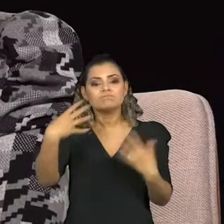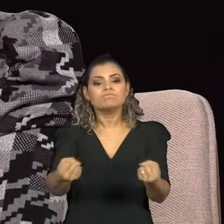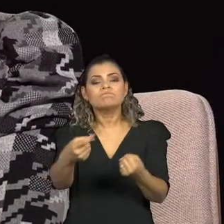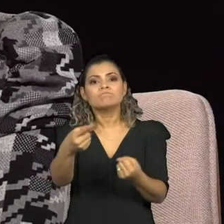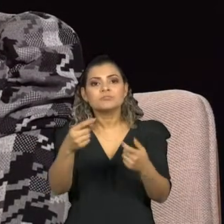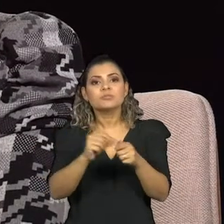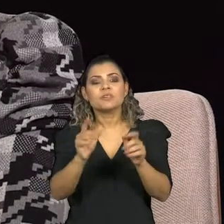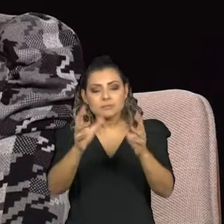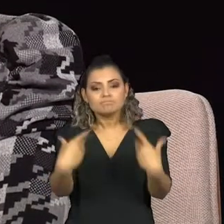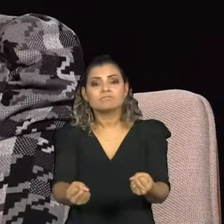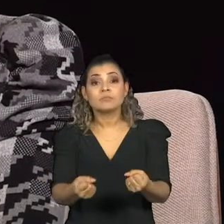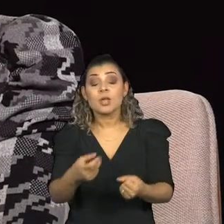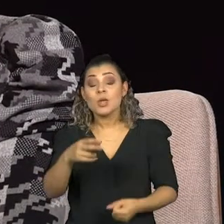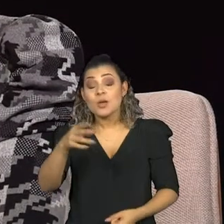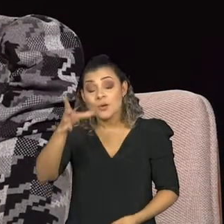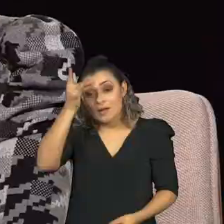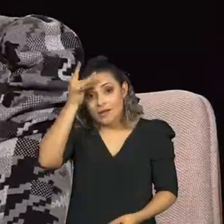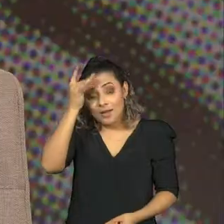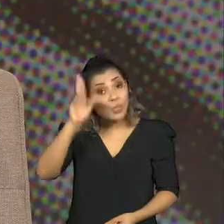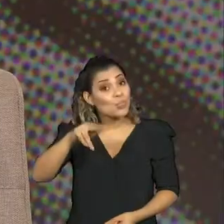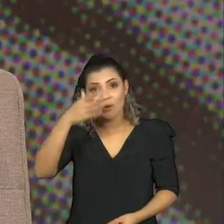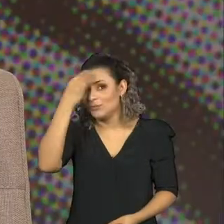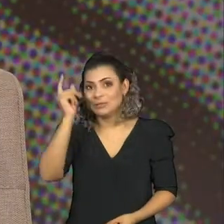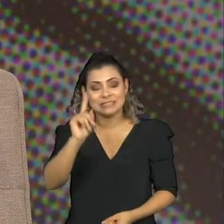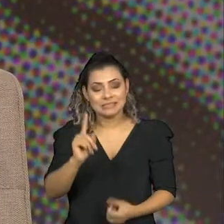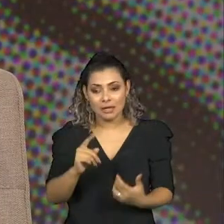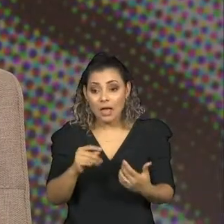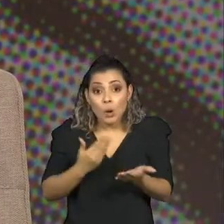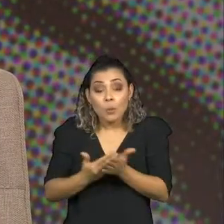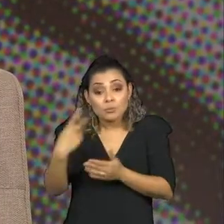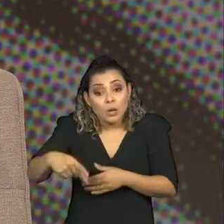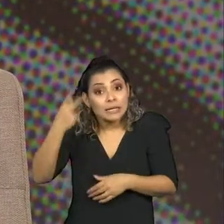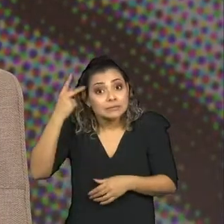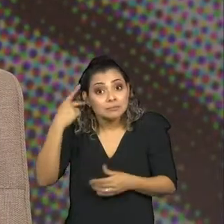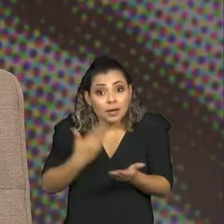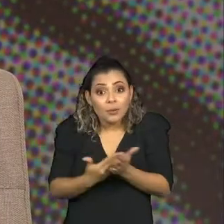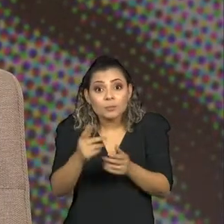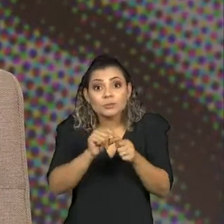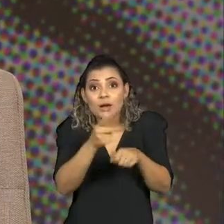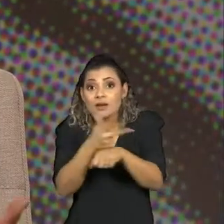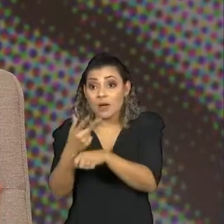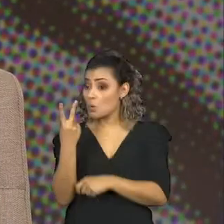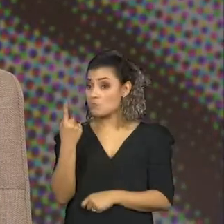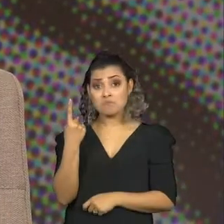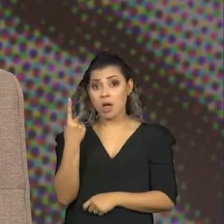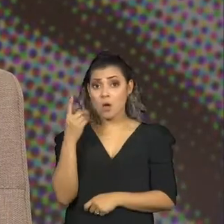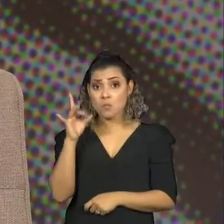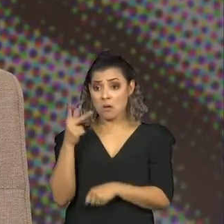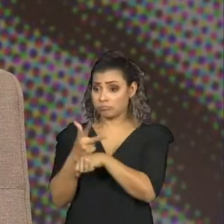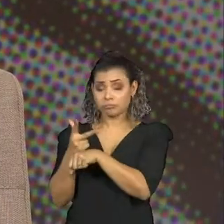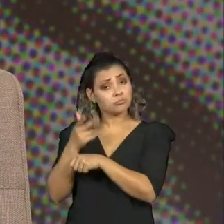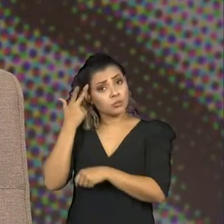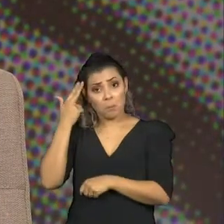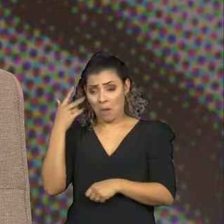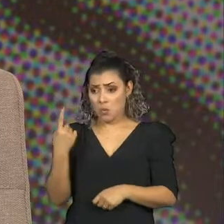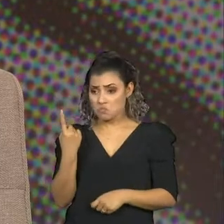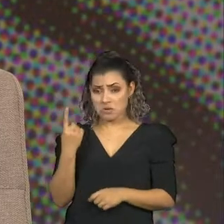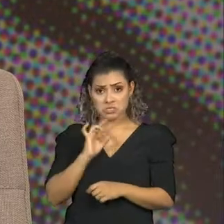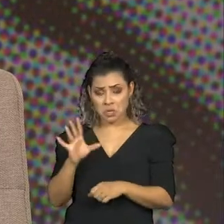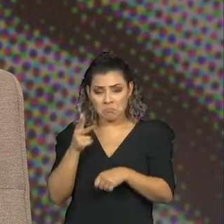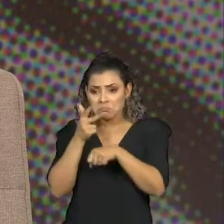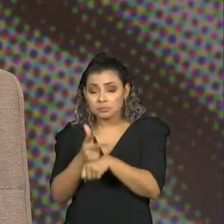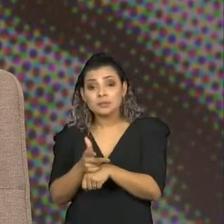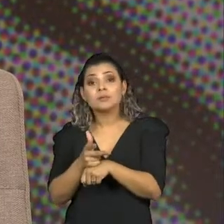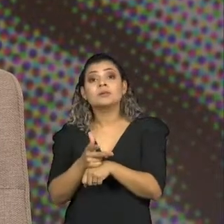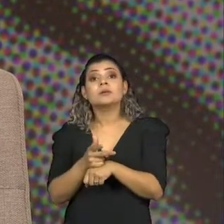Nunca vou esquecer isso da minha vida. E começamos a fazer o Retrato Falado aqui em São Paulo, com uma câmera, que era como a gente fez sempre. A gente